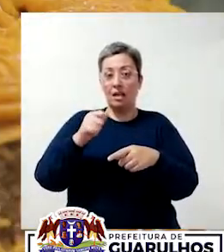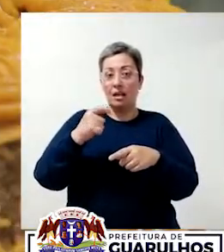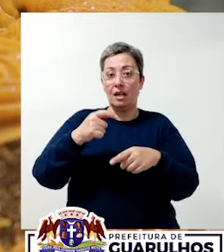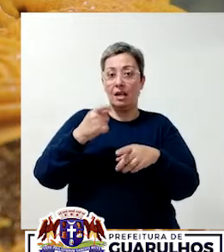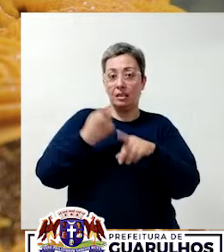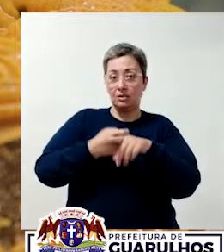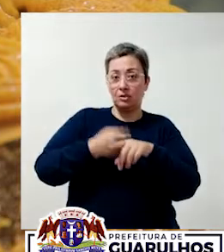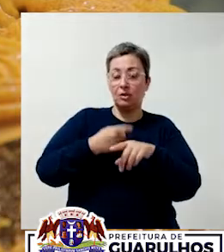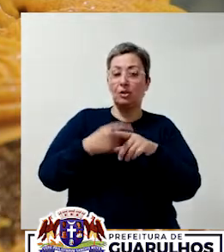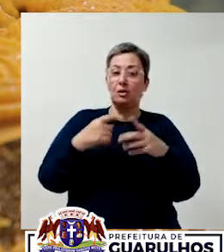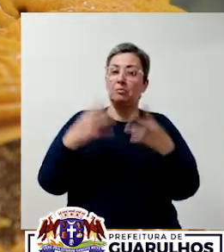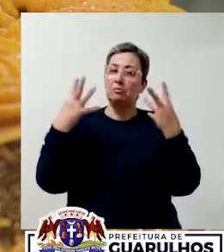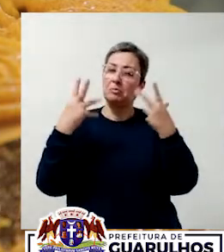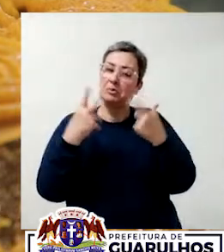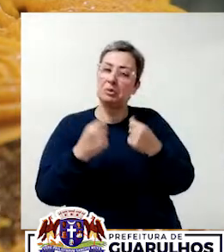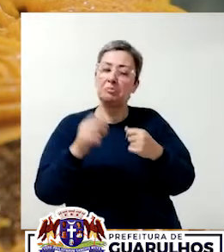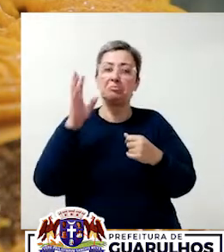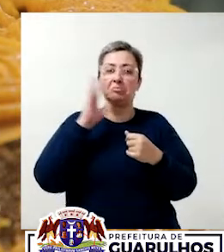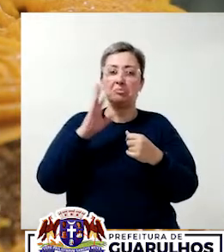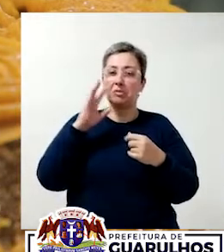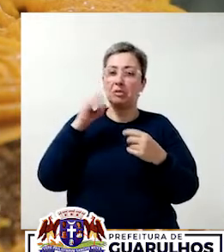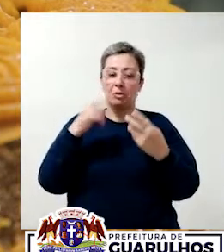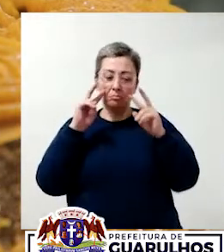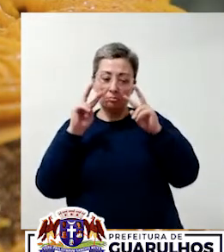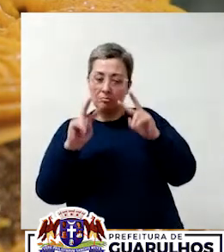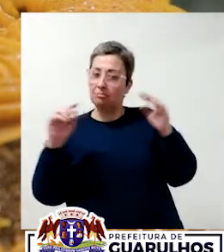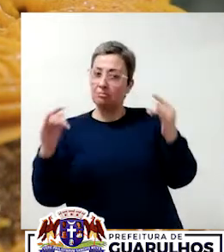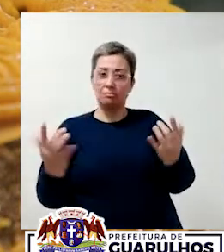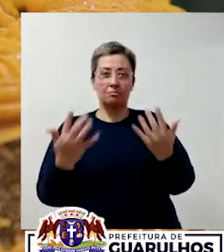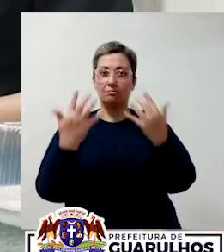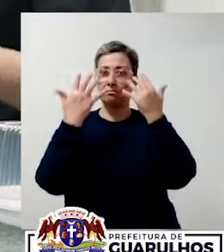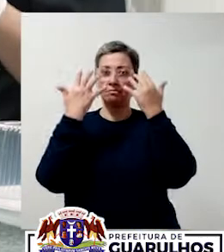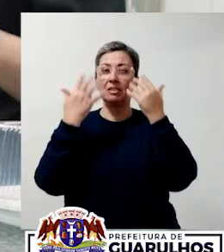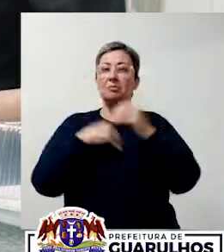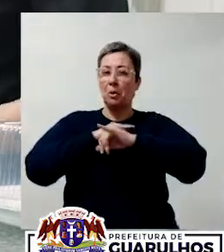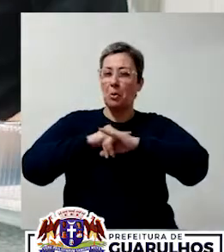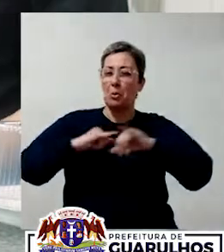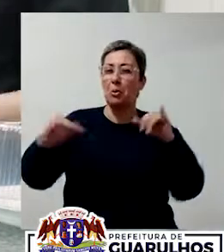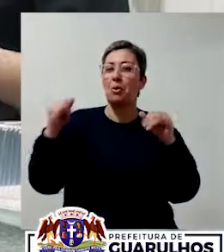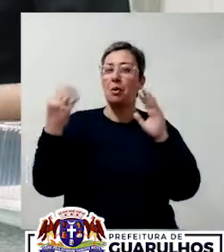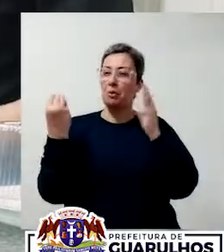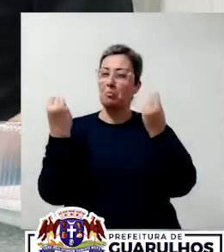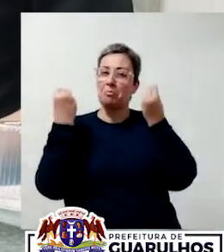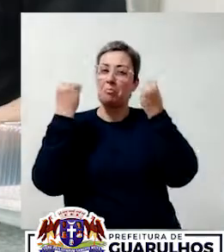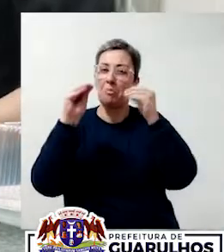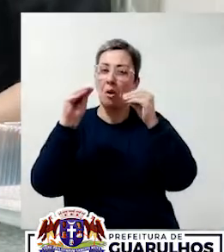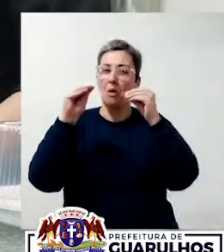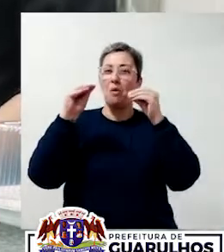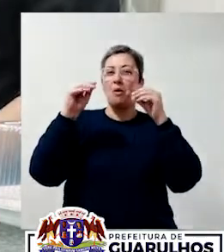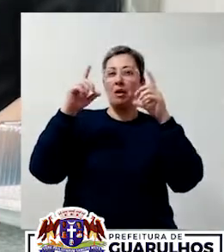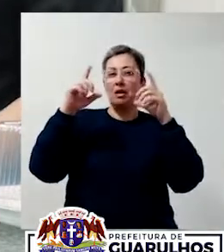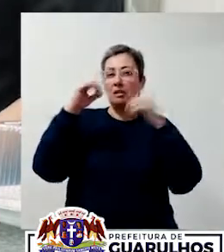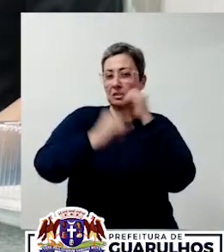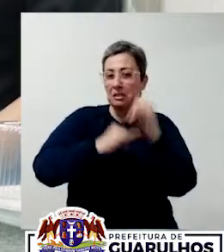Nesse bolo aqui a Maroli ela está colocando 2 canelas em pau, para dar um toque final, ficar bem bacana.